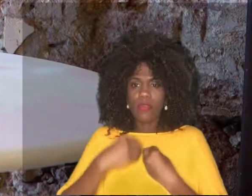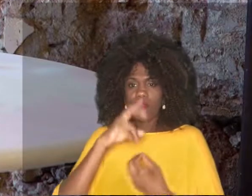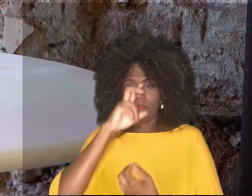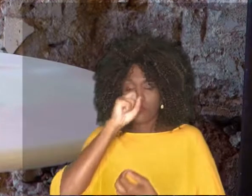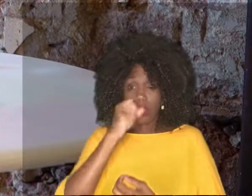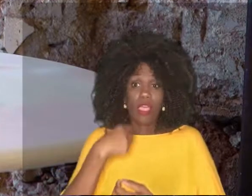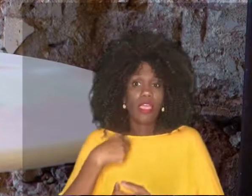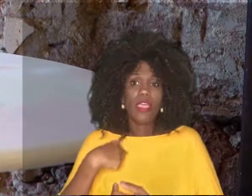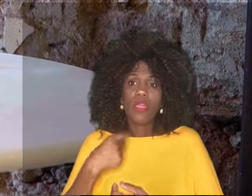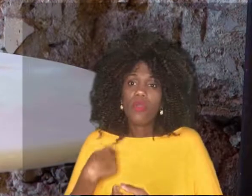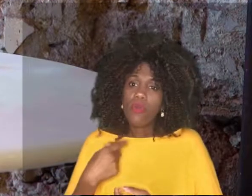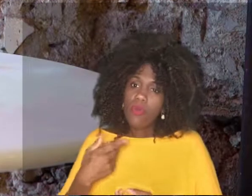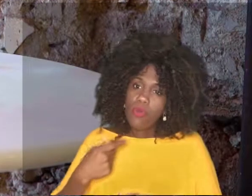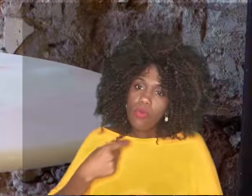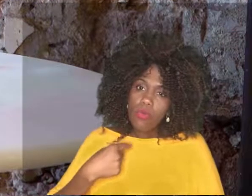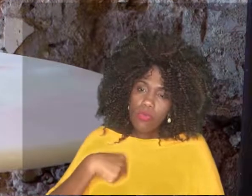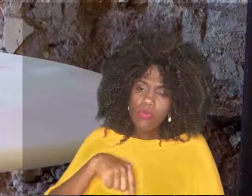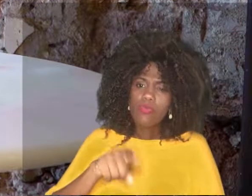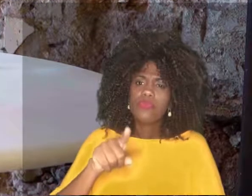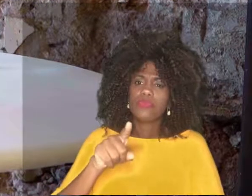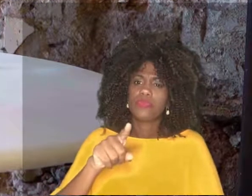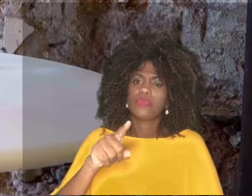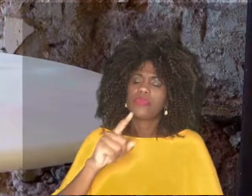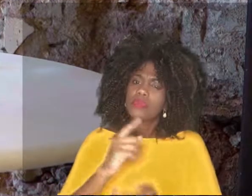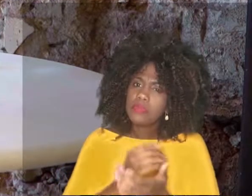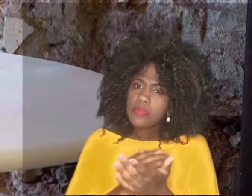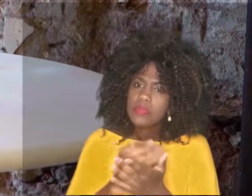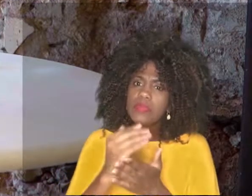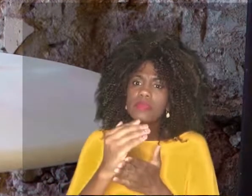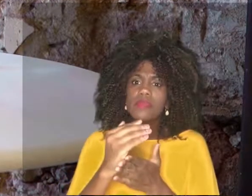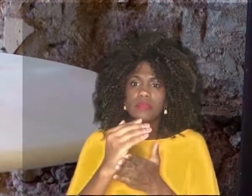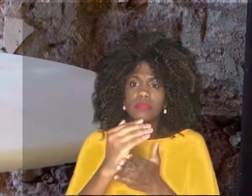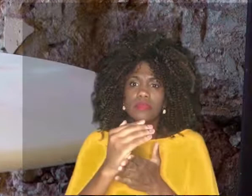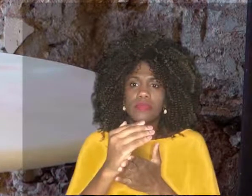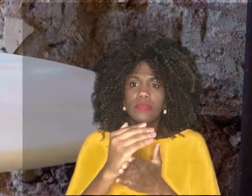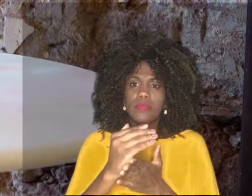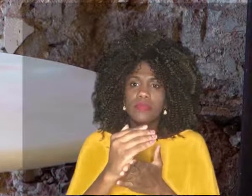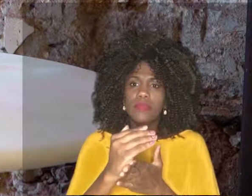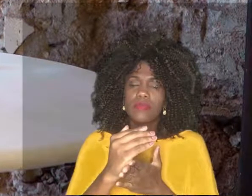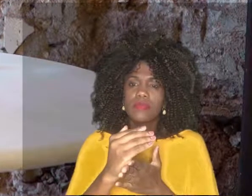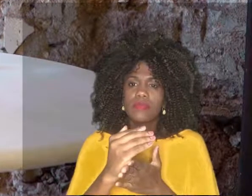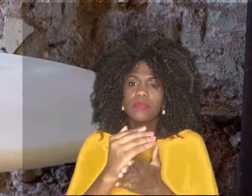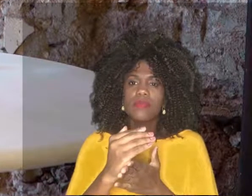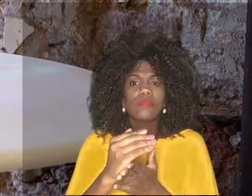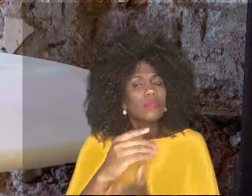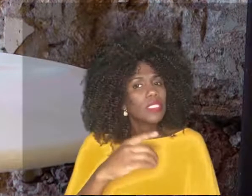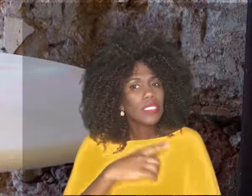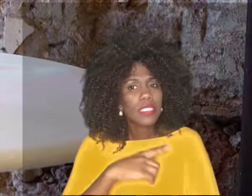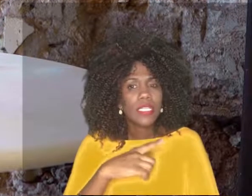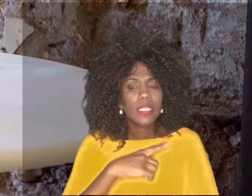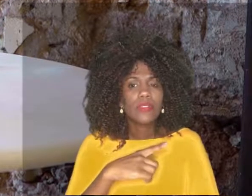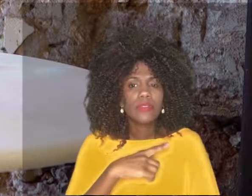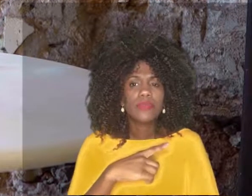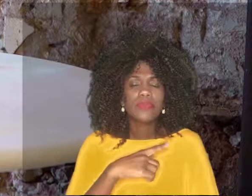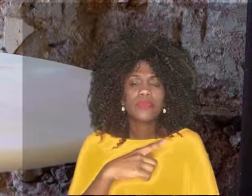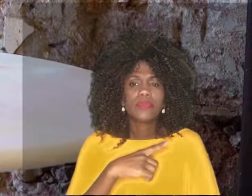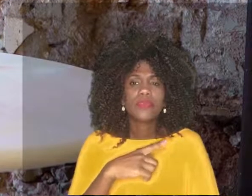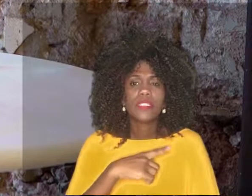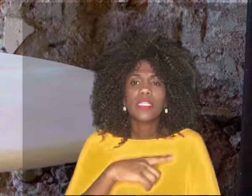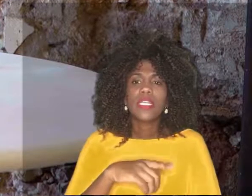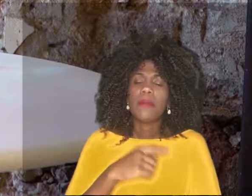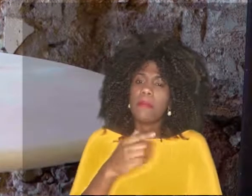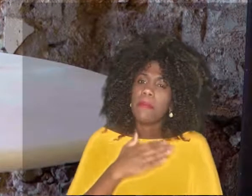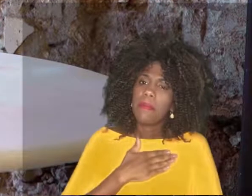vim embalada por essa iniciação, né? Tendo o meu